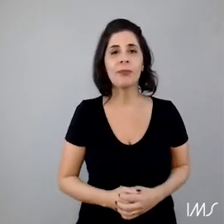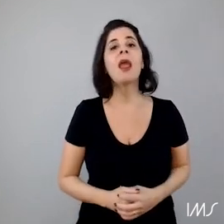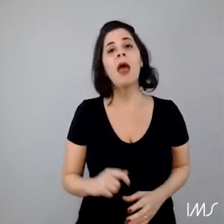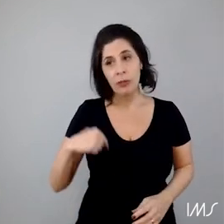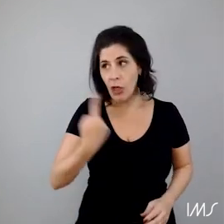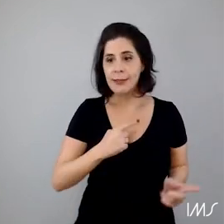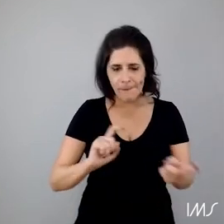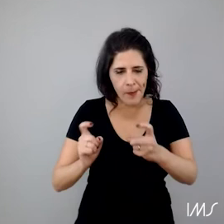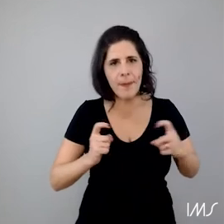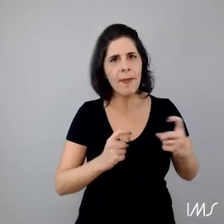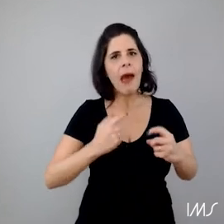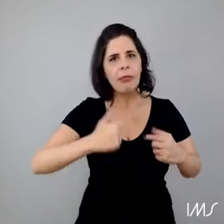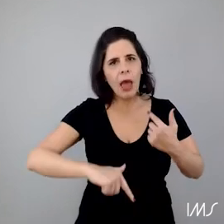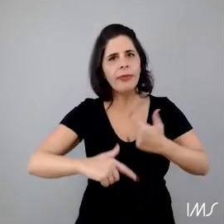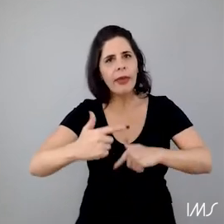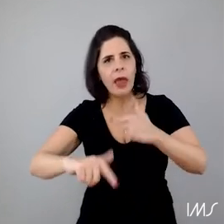completamente